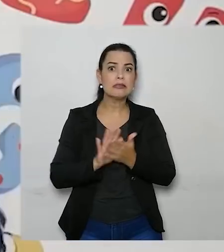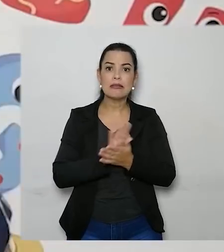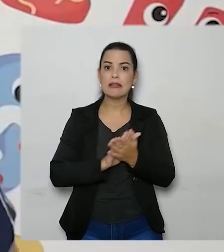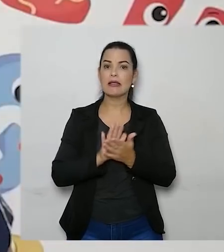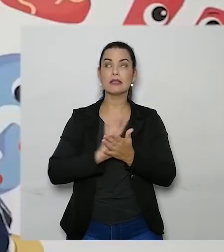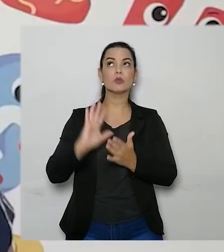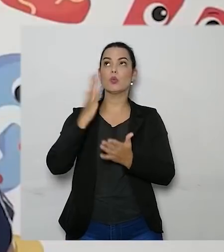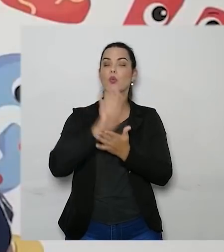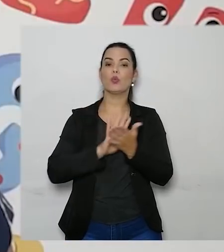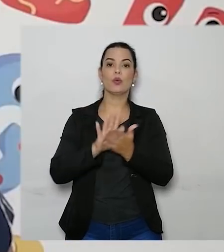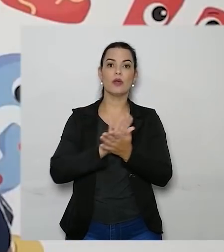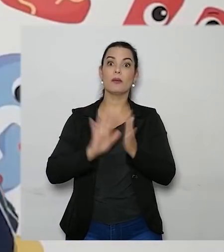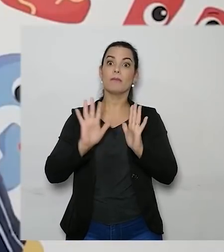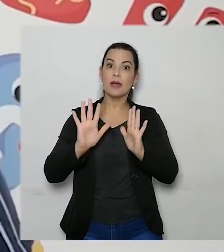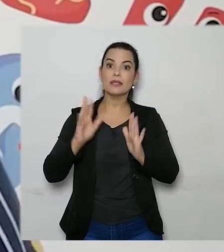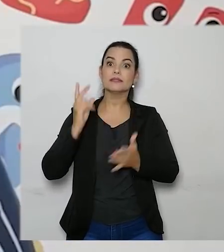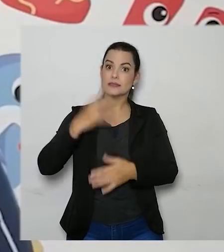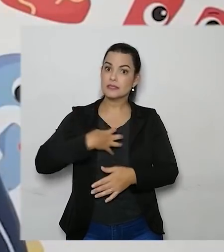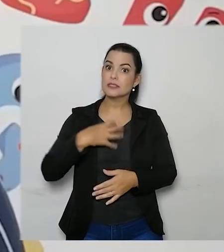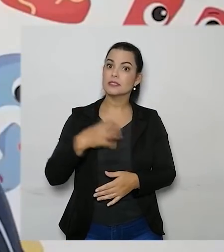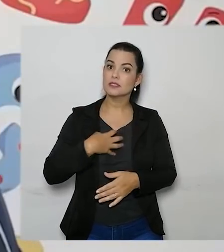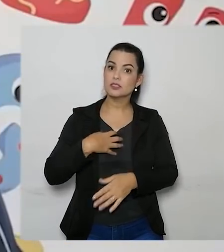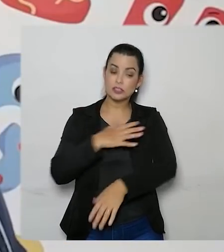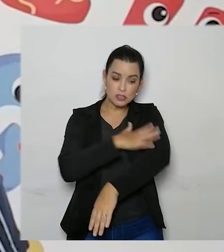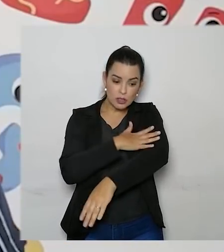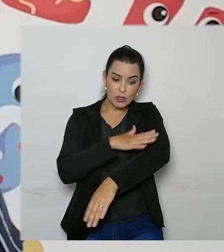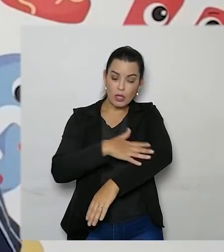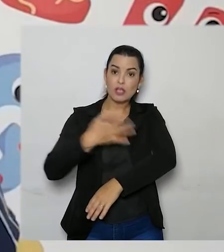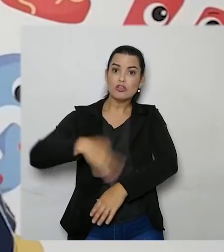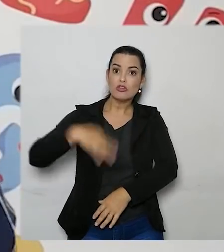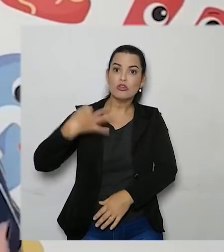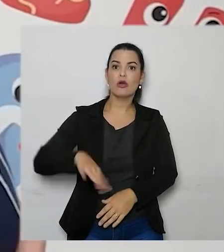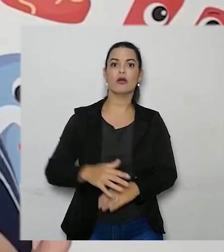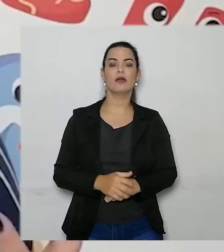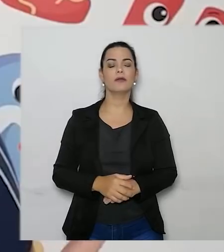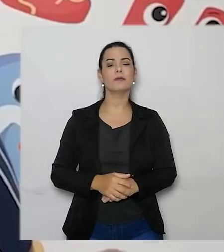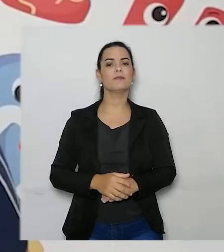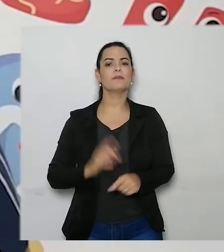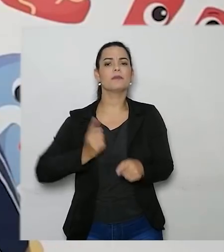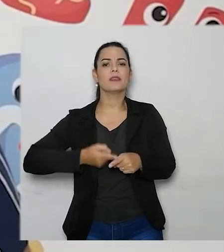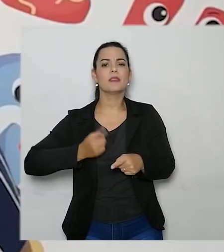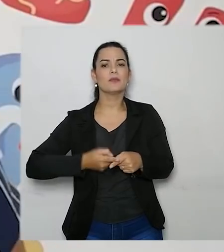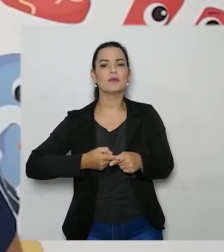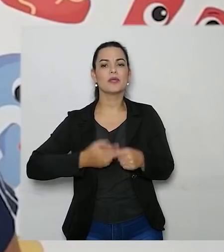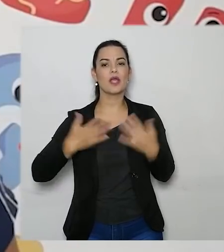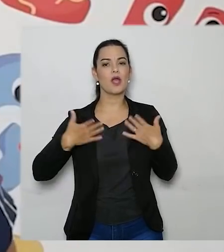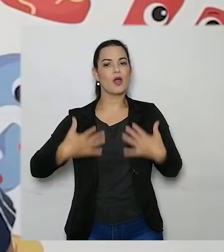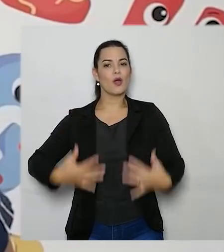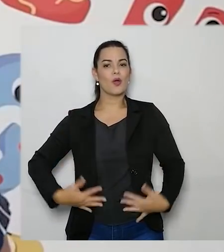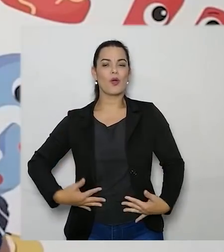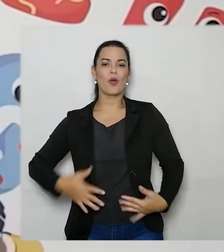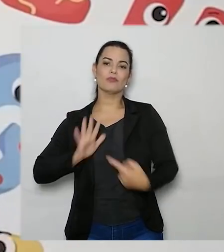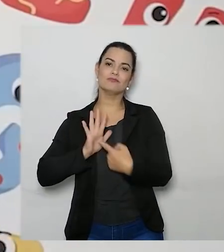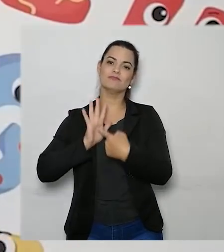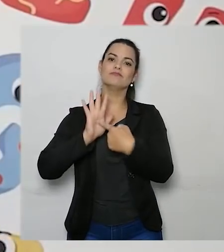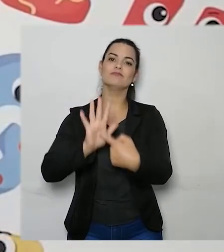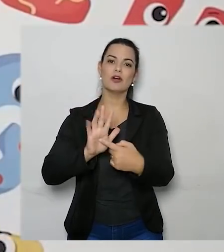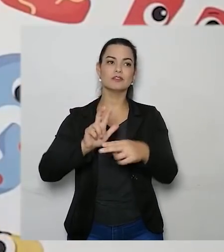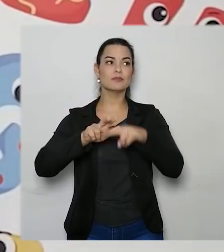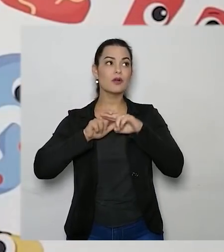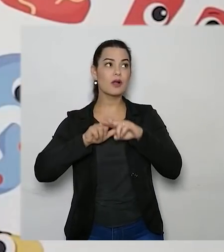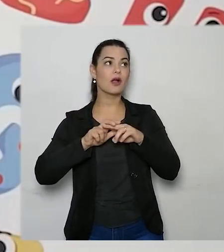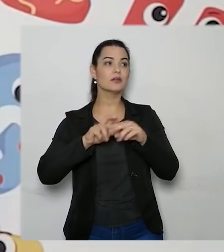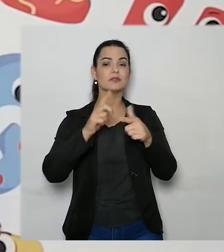aconteceu nada para ela sentir aquela dor, mas ela sente, porque é uma reação do corpo a partir